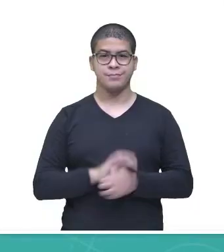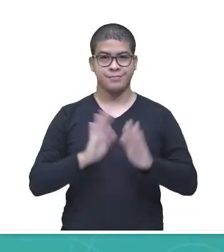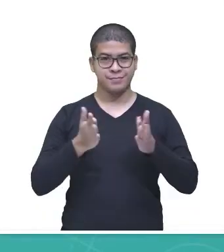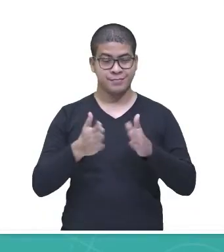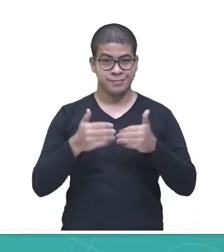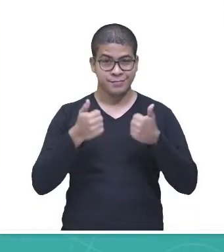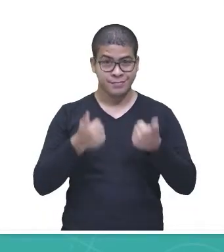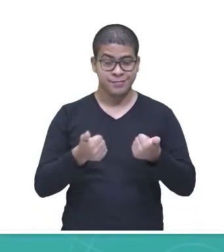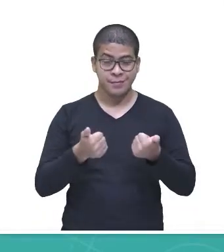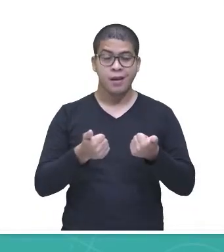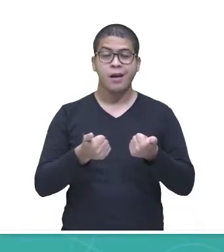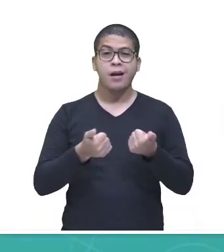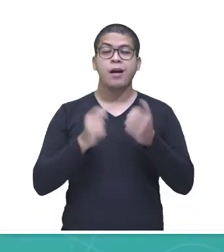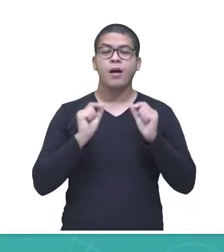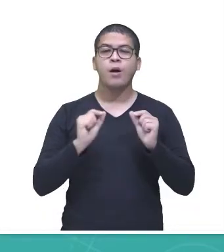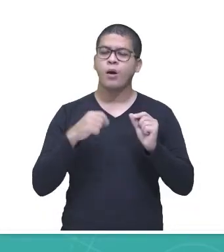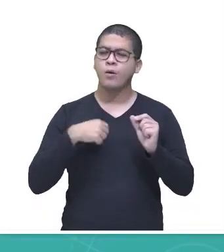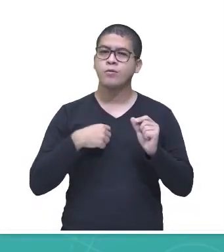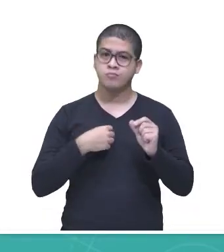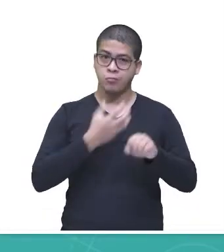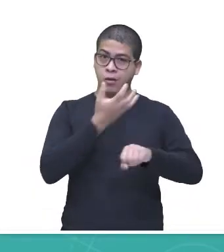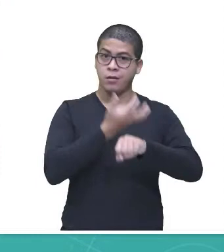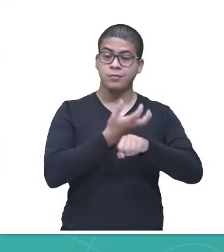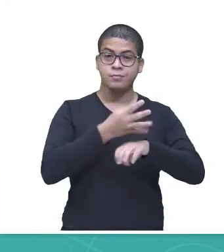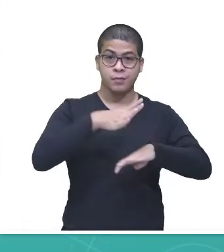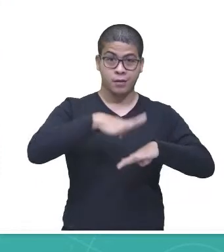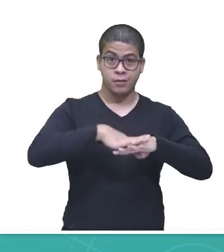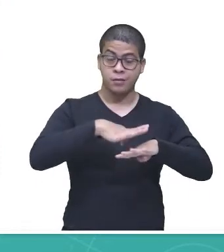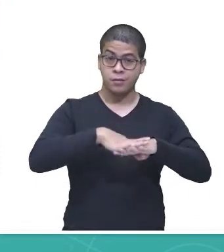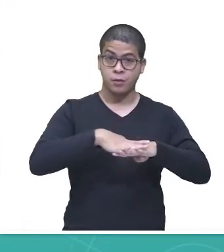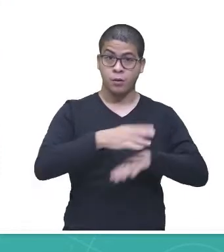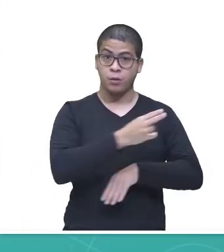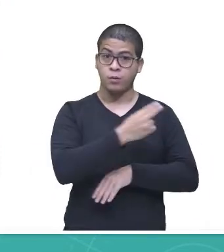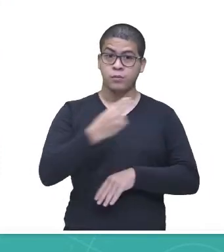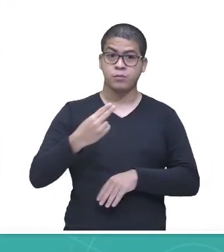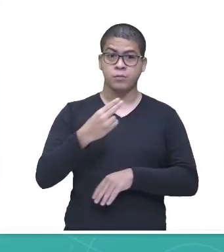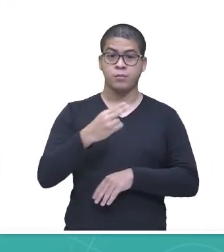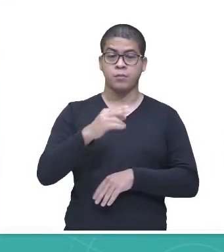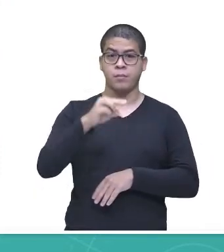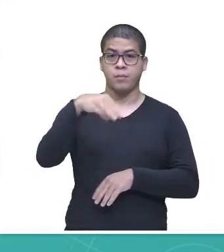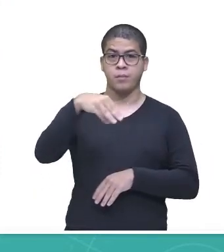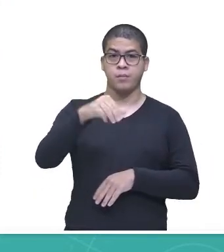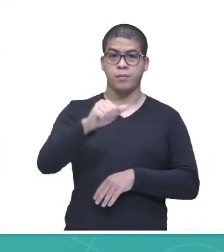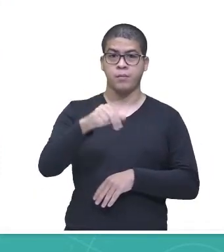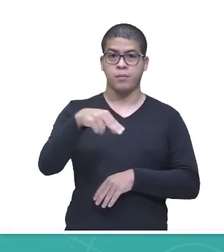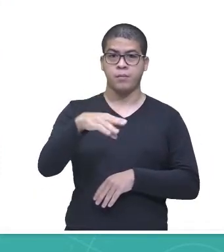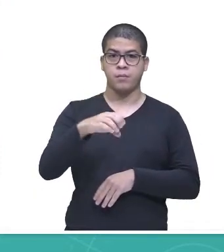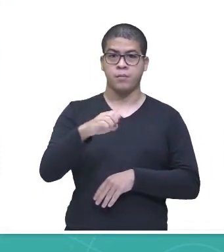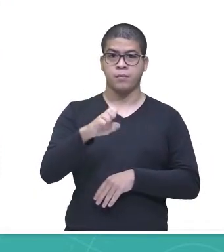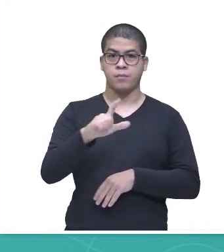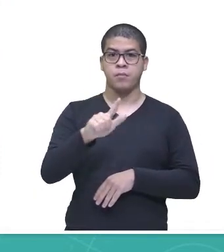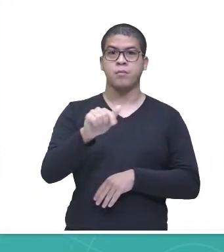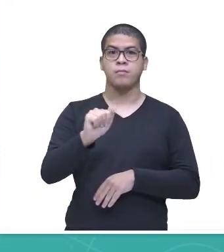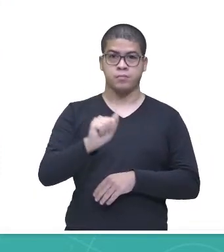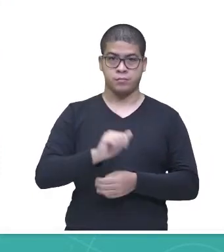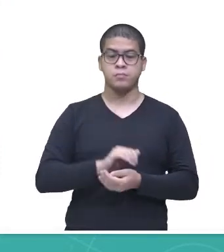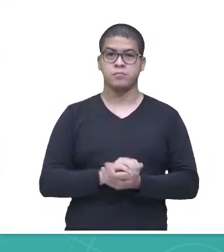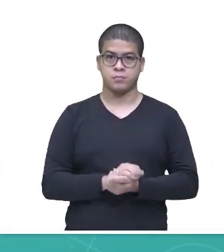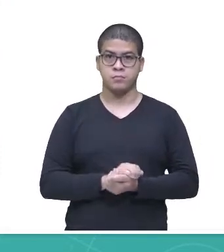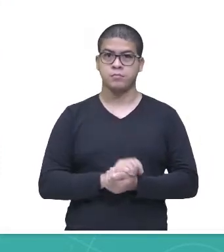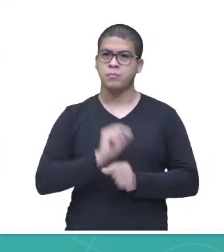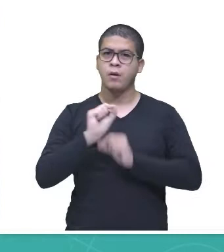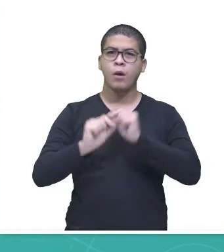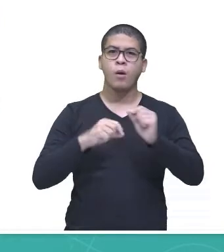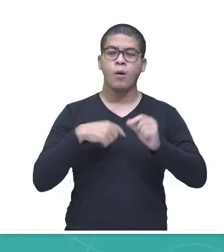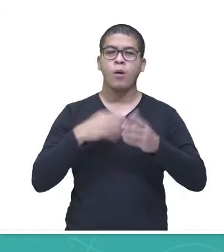Olá a todos, vamos agora à nossa aula de matemática. Eu sou a professora Manuela e vamos ver o conteúdo da nossa